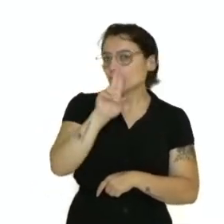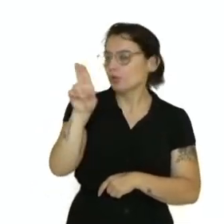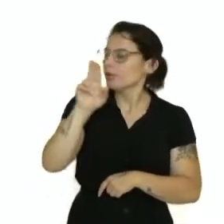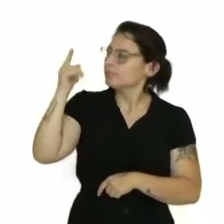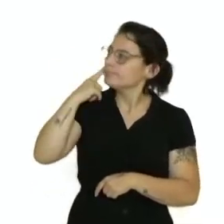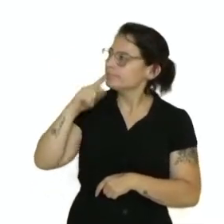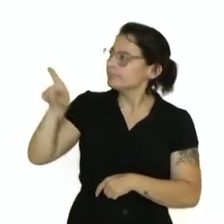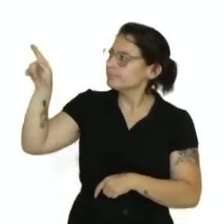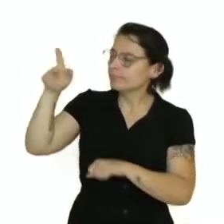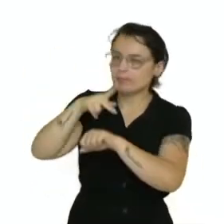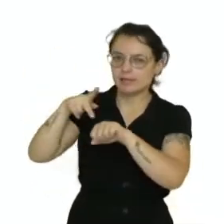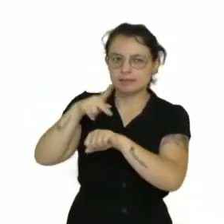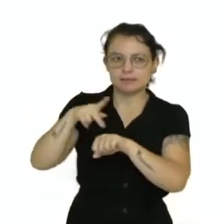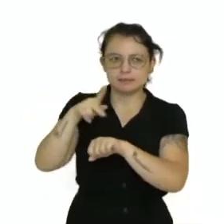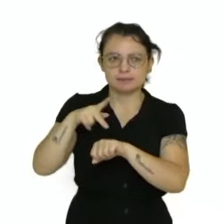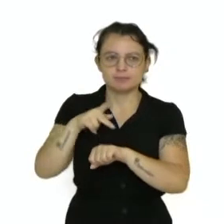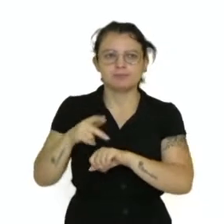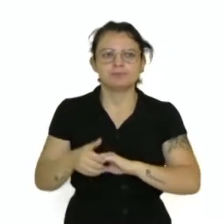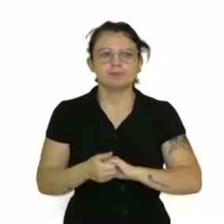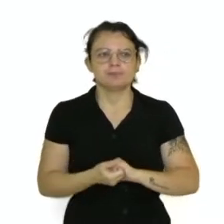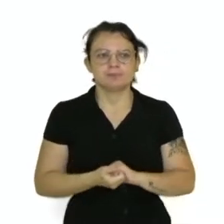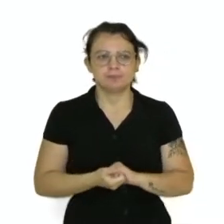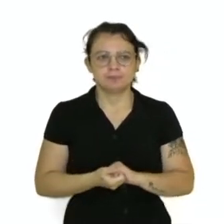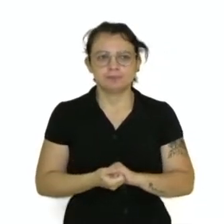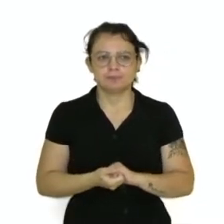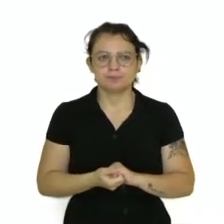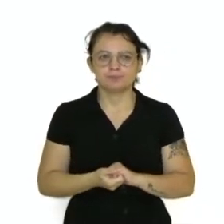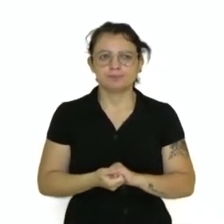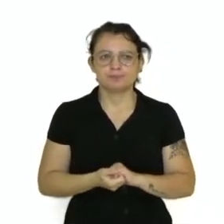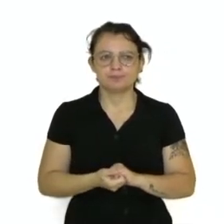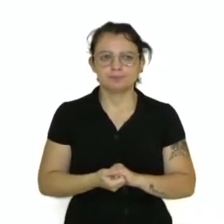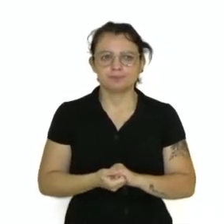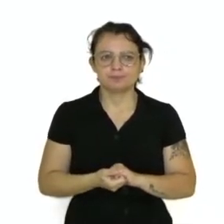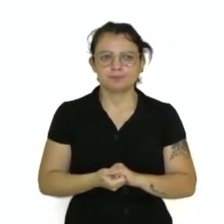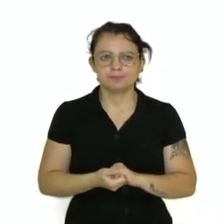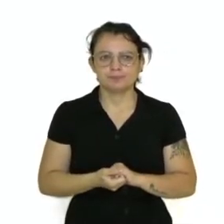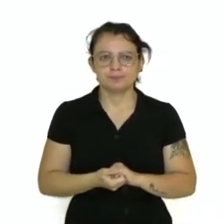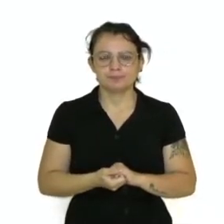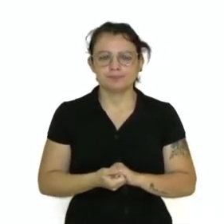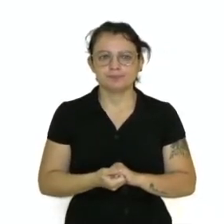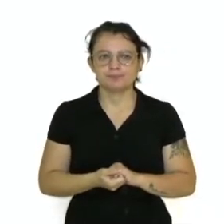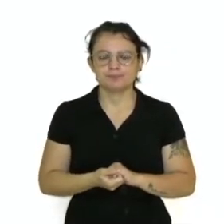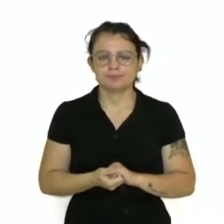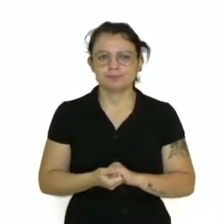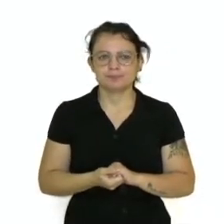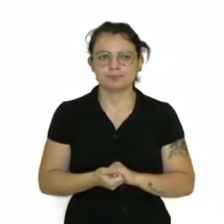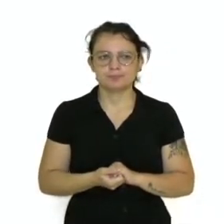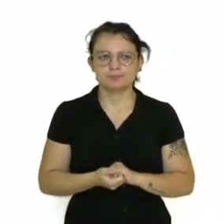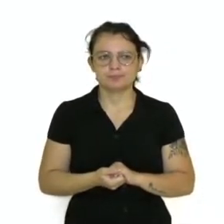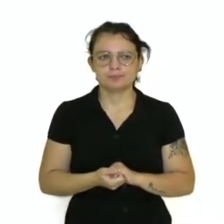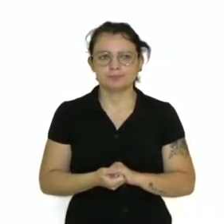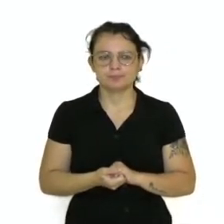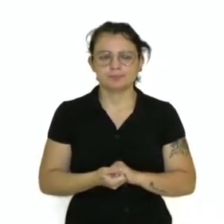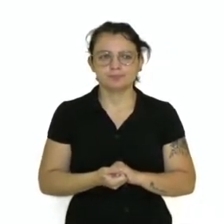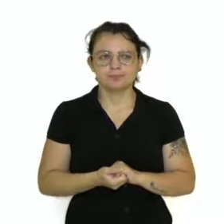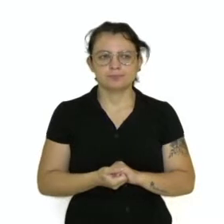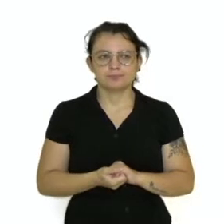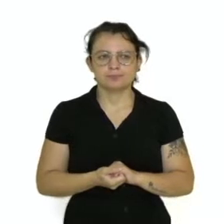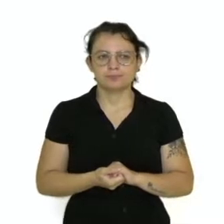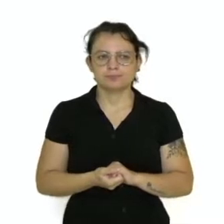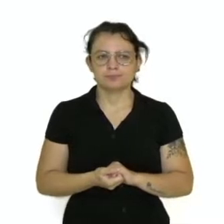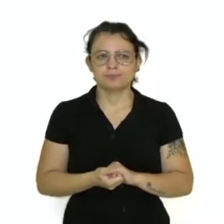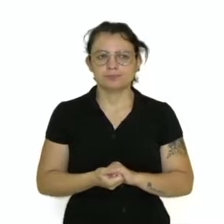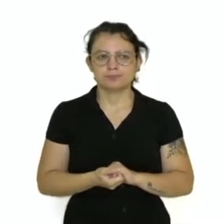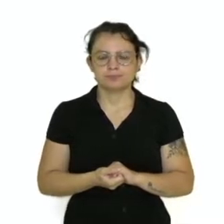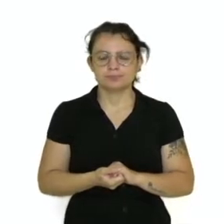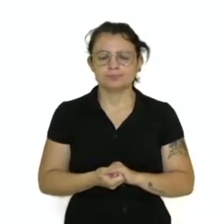Bahamas, Barbado, Cuba, Dominica, República Dominicana, Granada, Haiti, Jamaica, Santa Lúcia, São